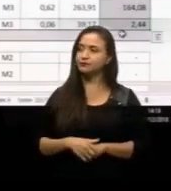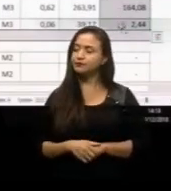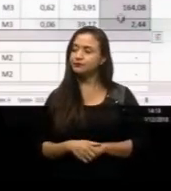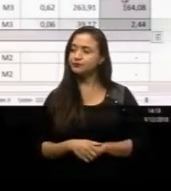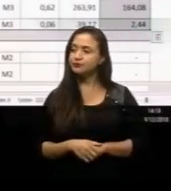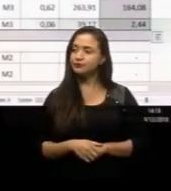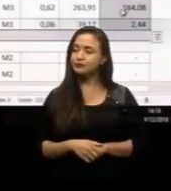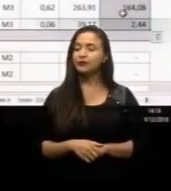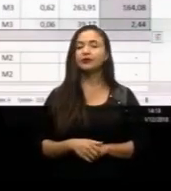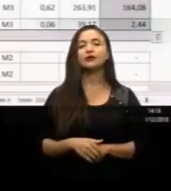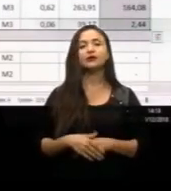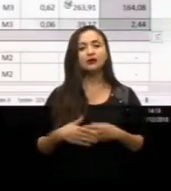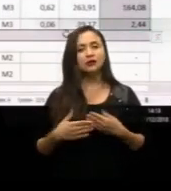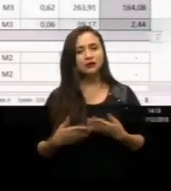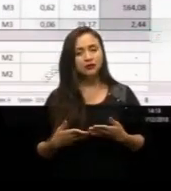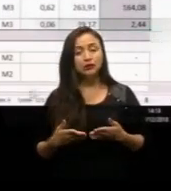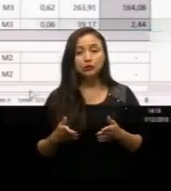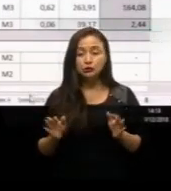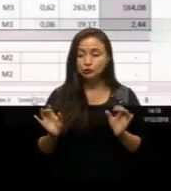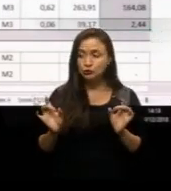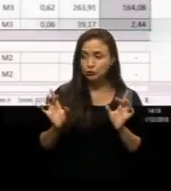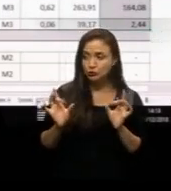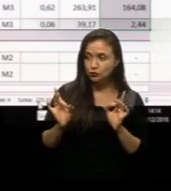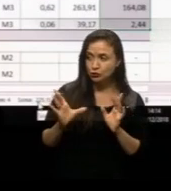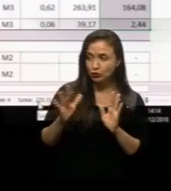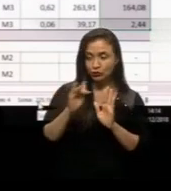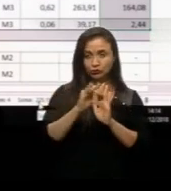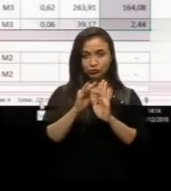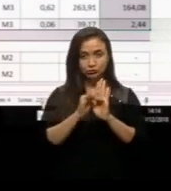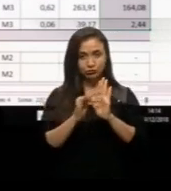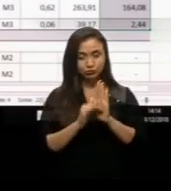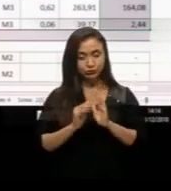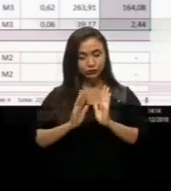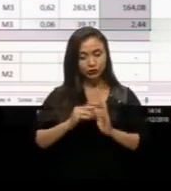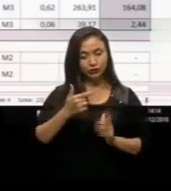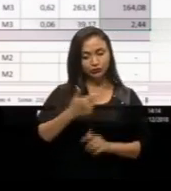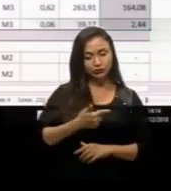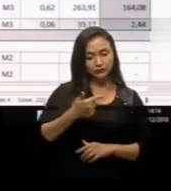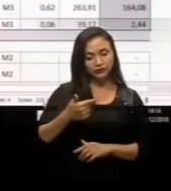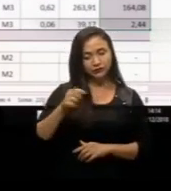Bom, só isso daqui, ele já está dando R$